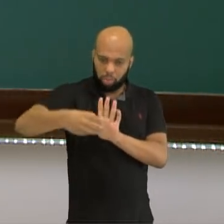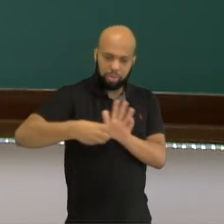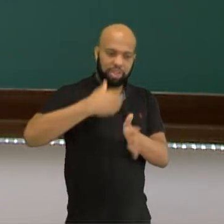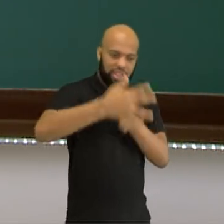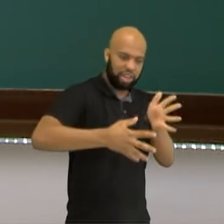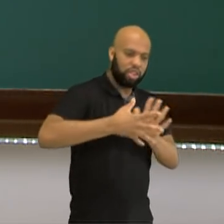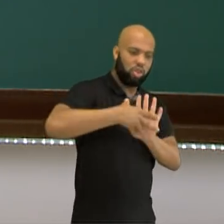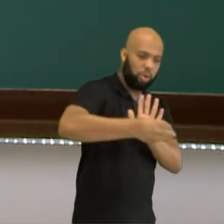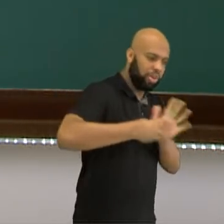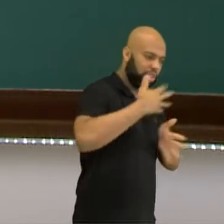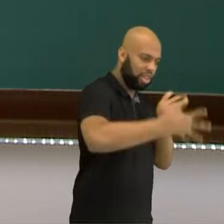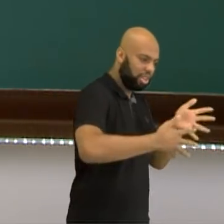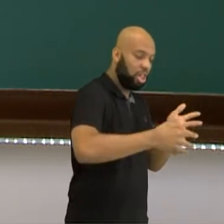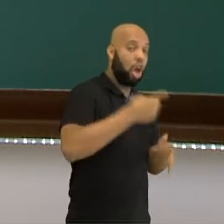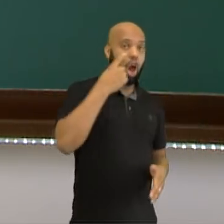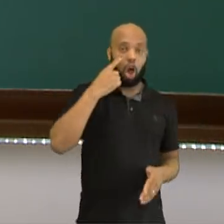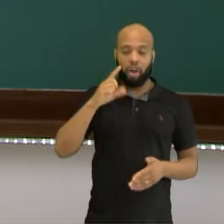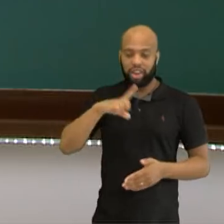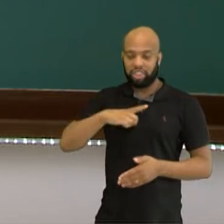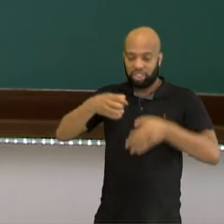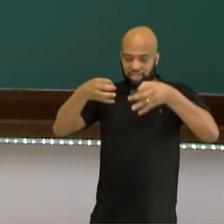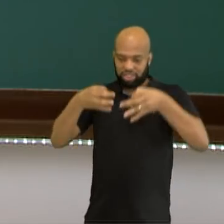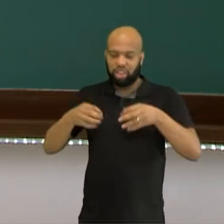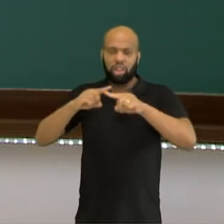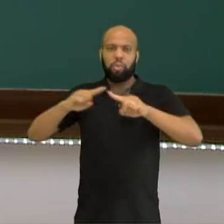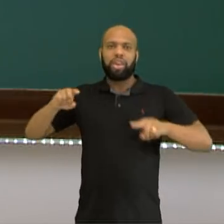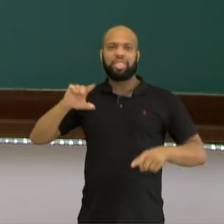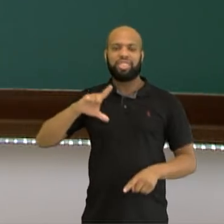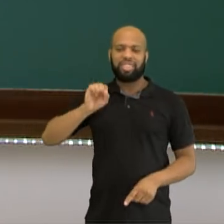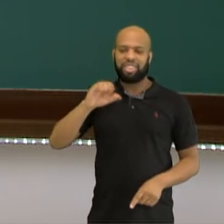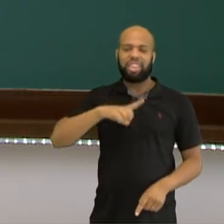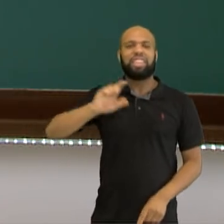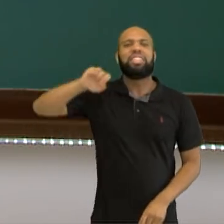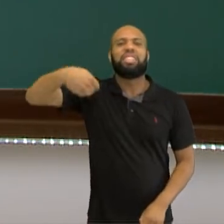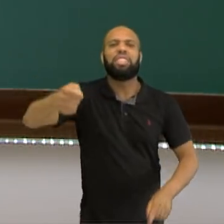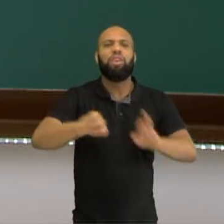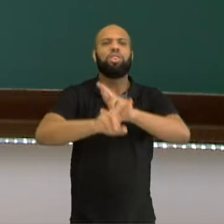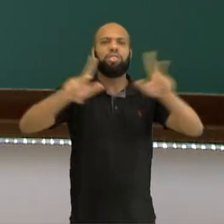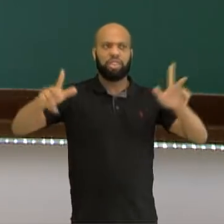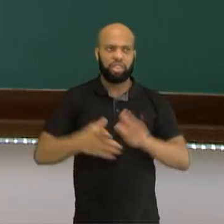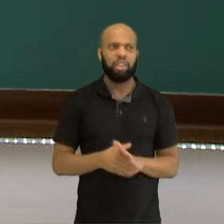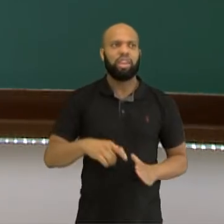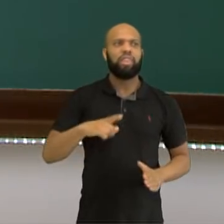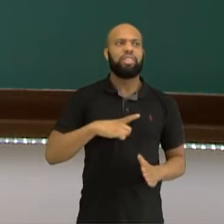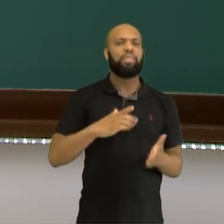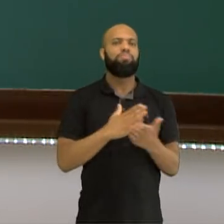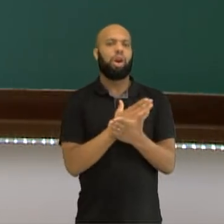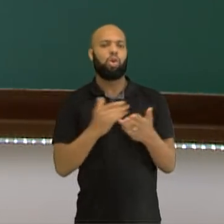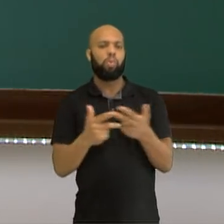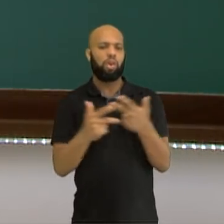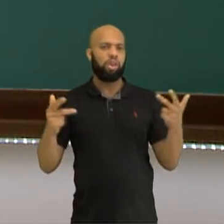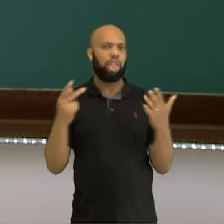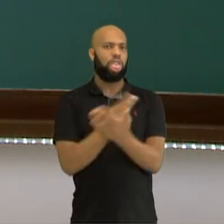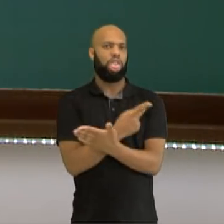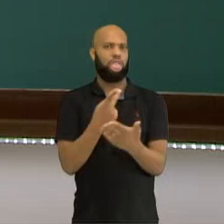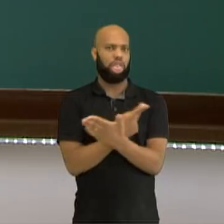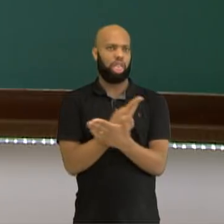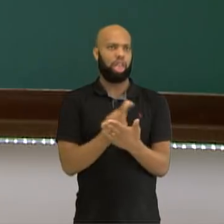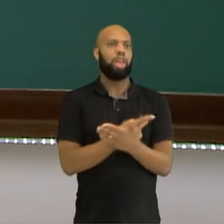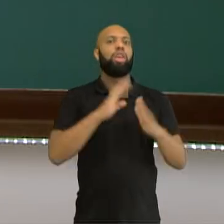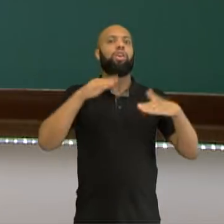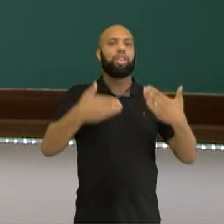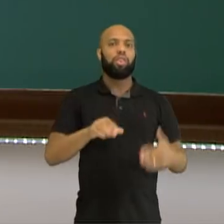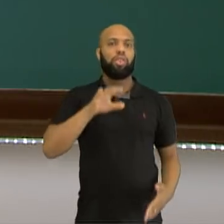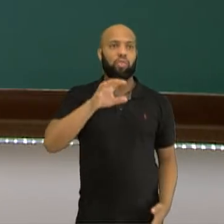a informação foi verdadeira. Mas e se chegar uma palavra totalmente diferente? Alguma coisa aconteceu. Então é isso